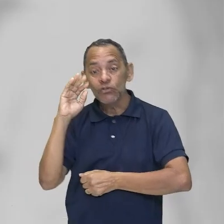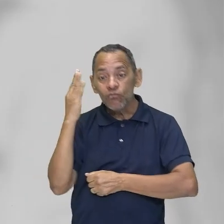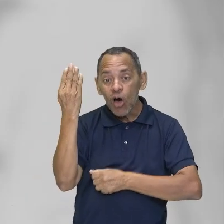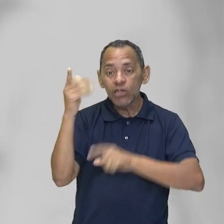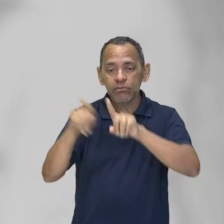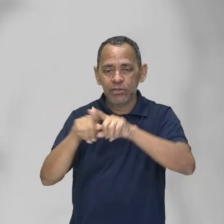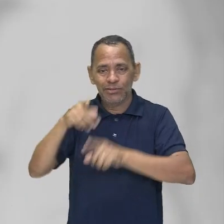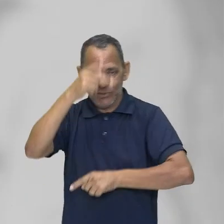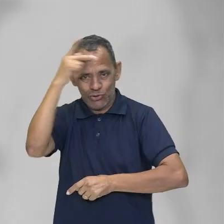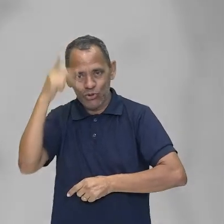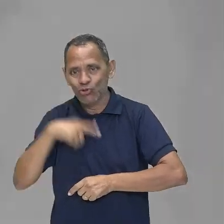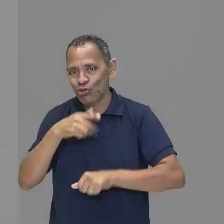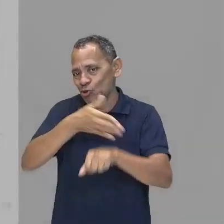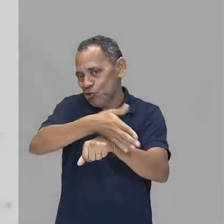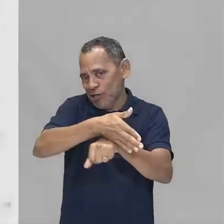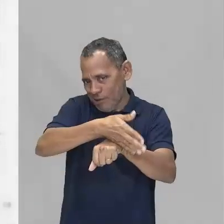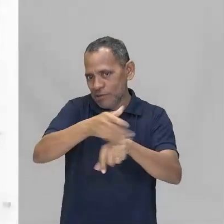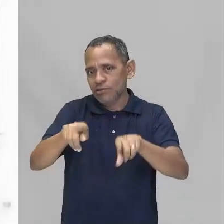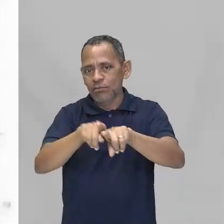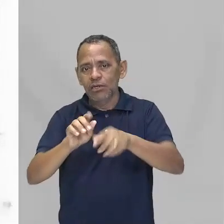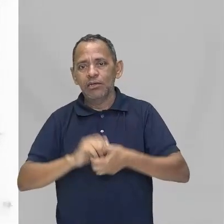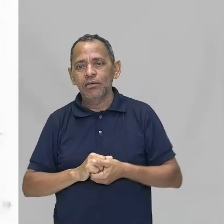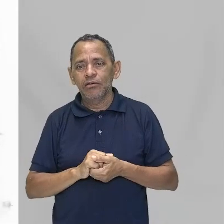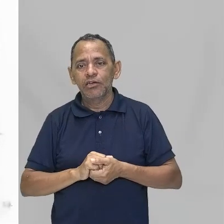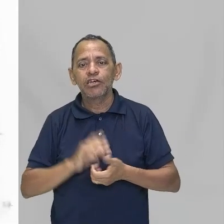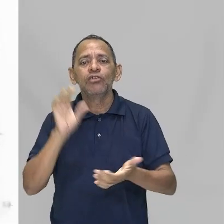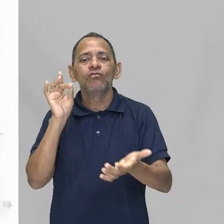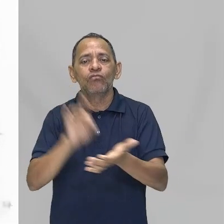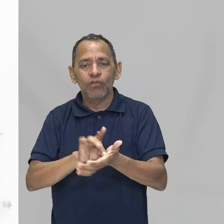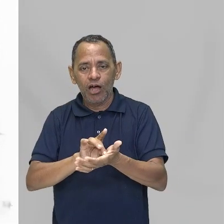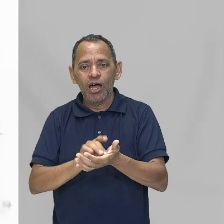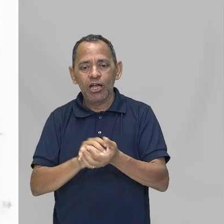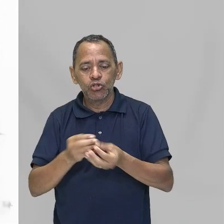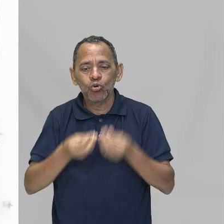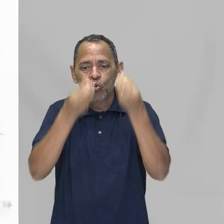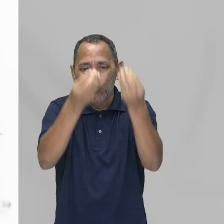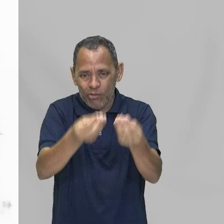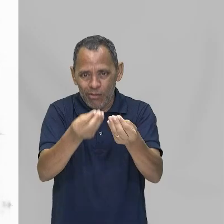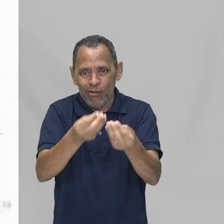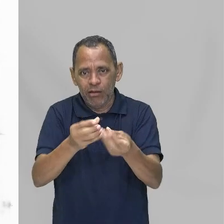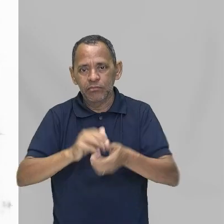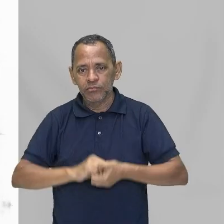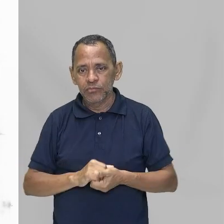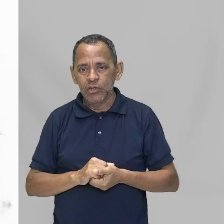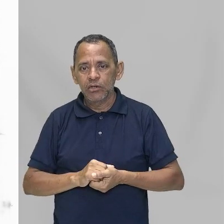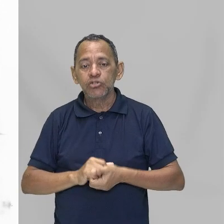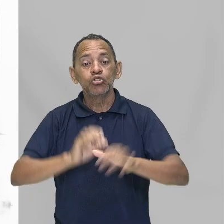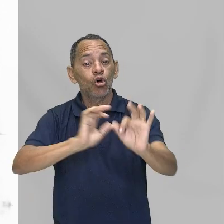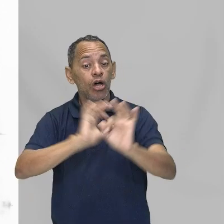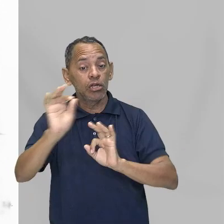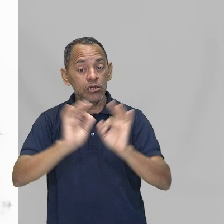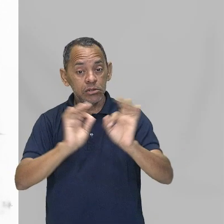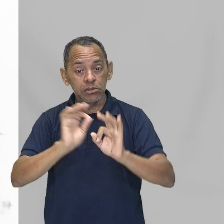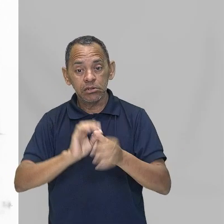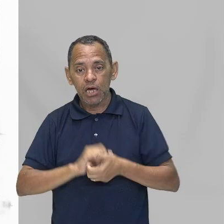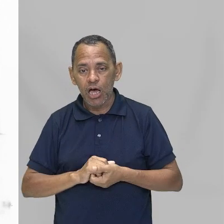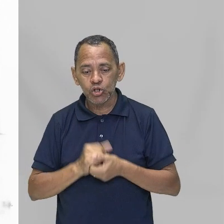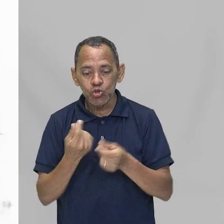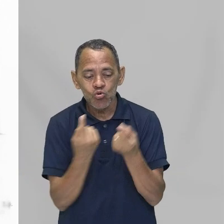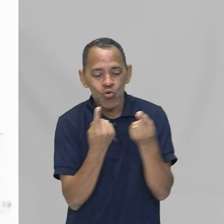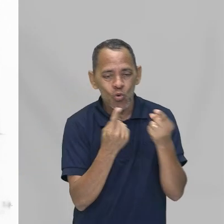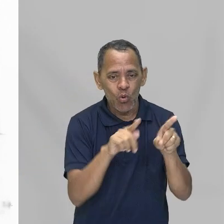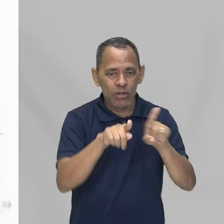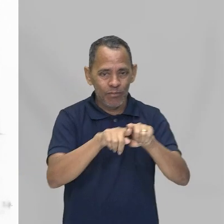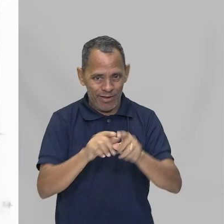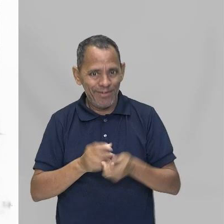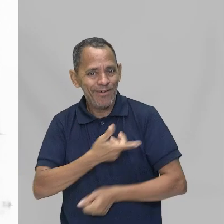tinham acesso ao que realmente estava sendo colocado a elas. E elas começaram a se organizar e ser contra a